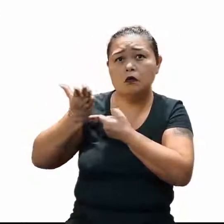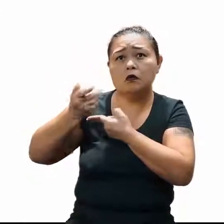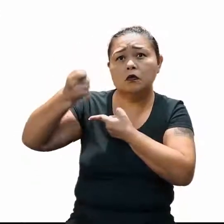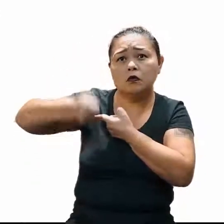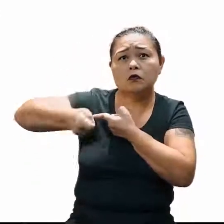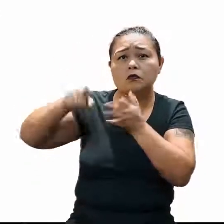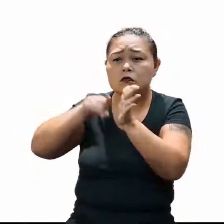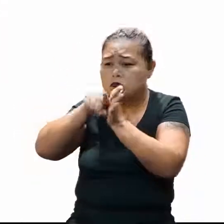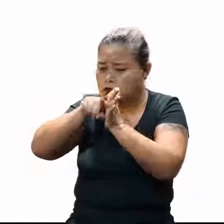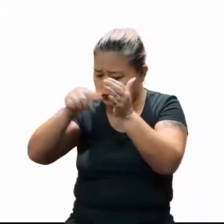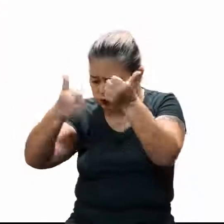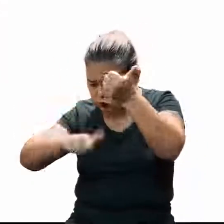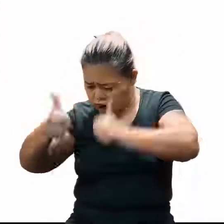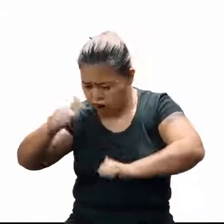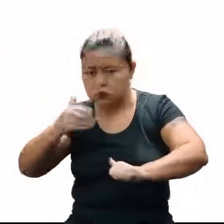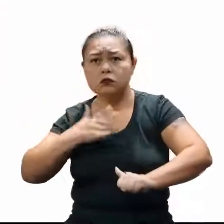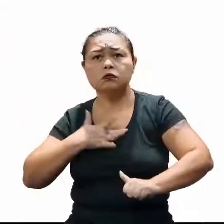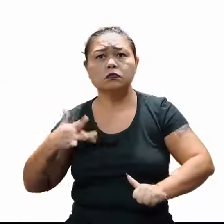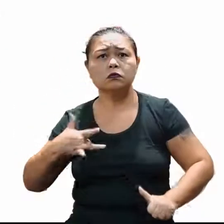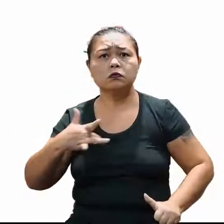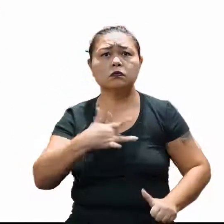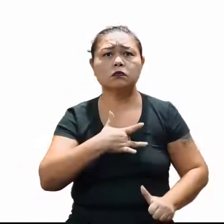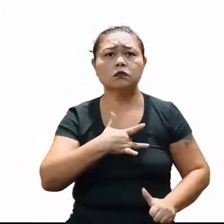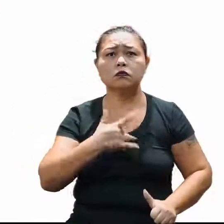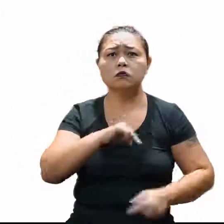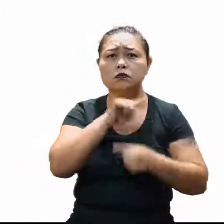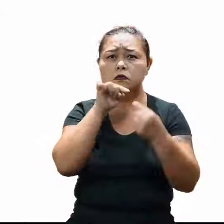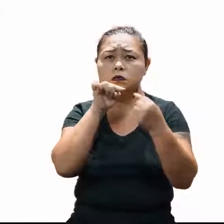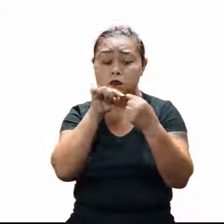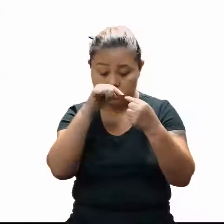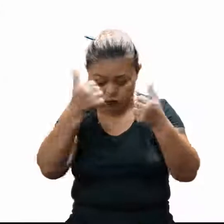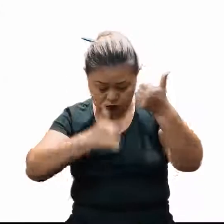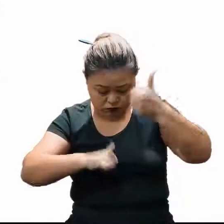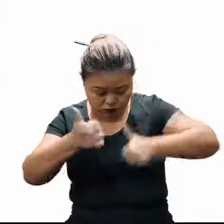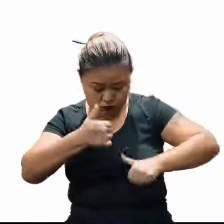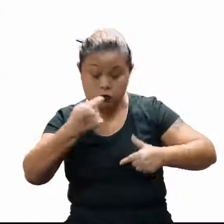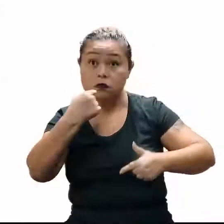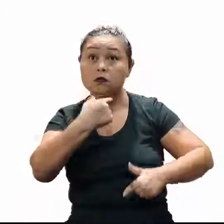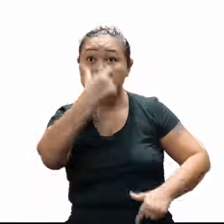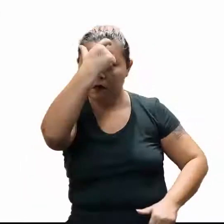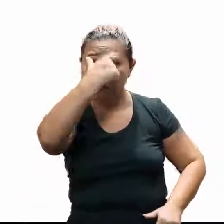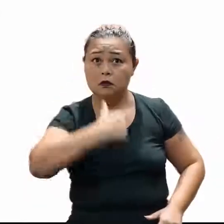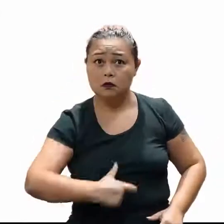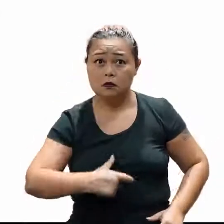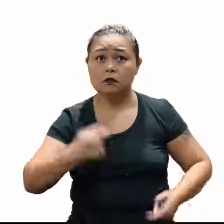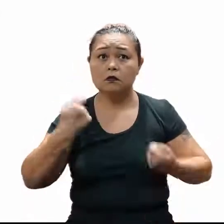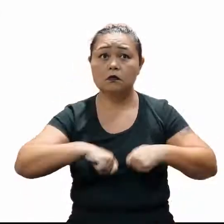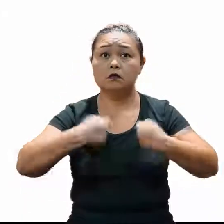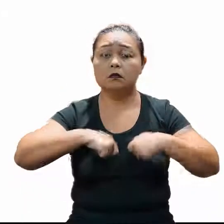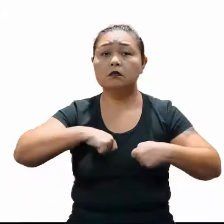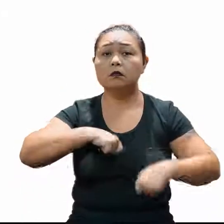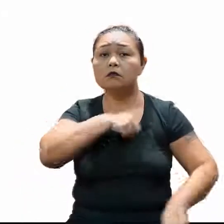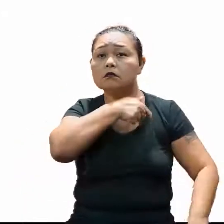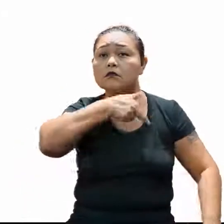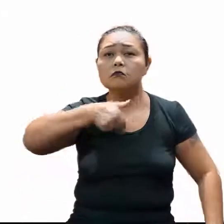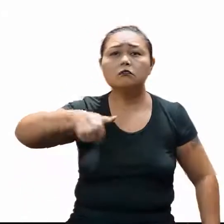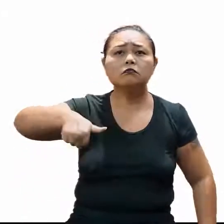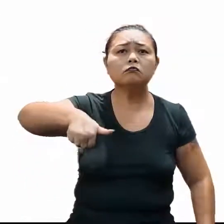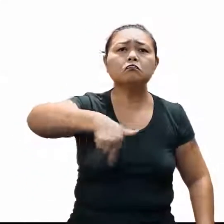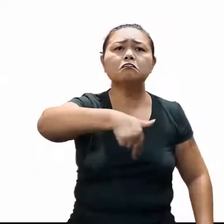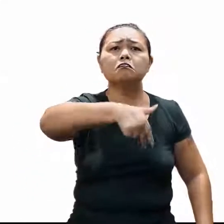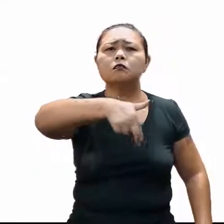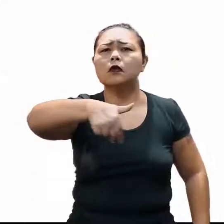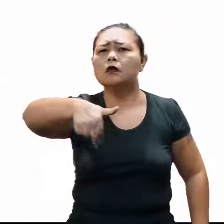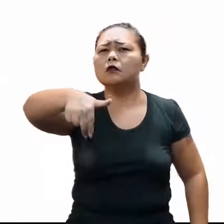rigorosos exames sanitários, visando sondar o estado físico necessário aos andarilhos que